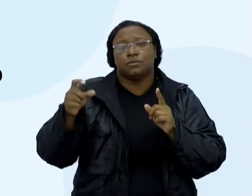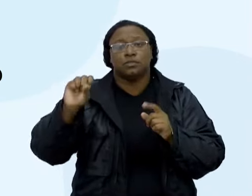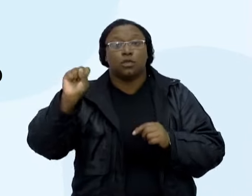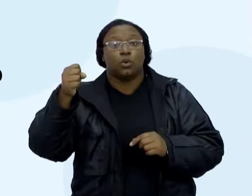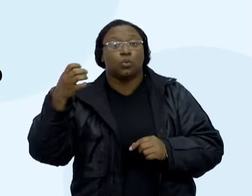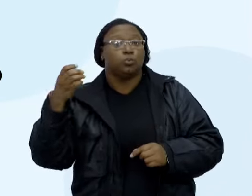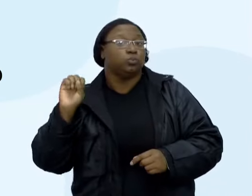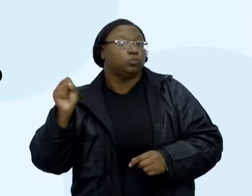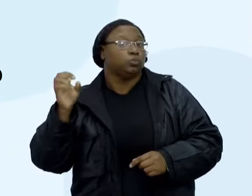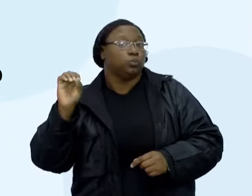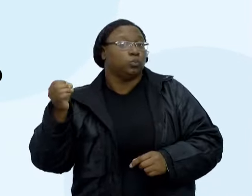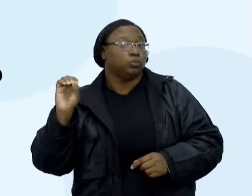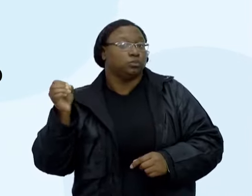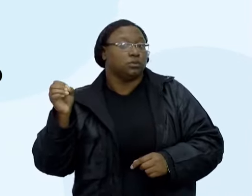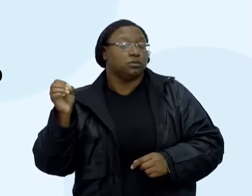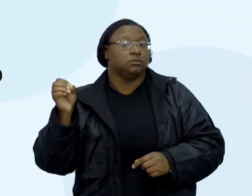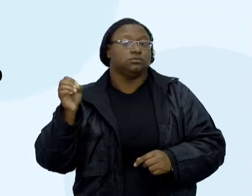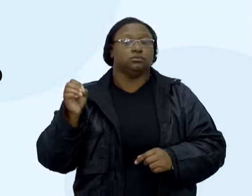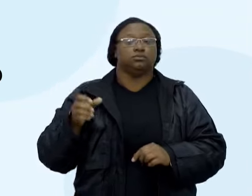lumens.